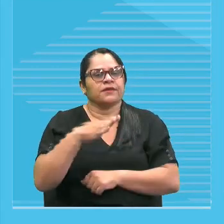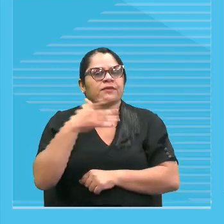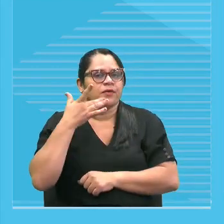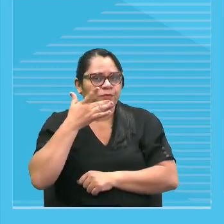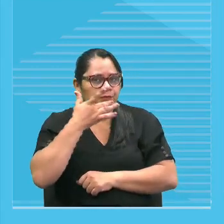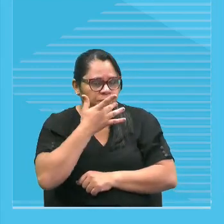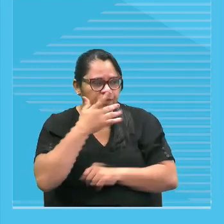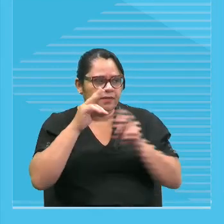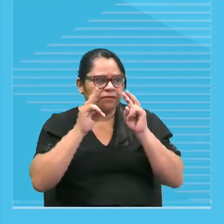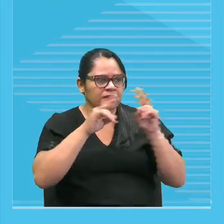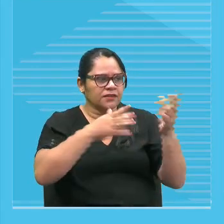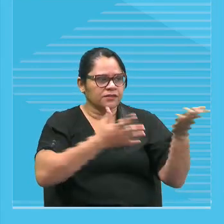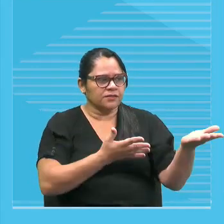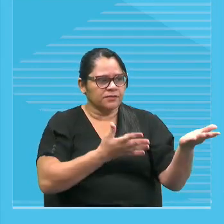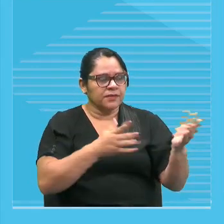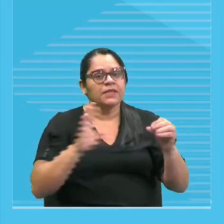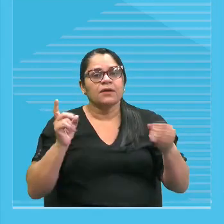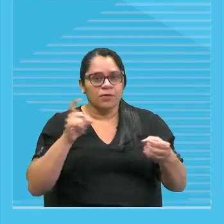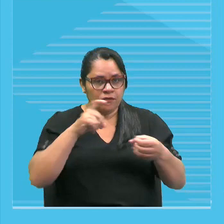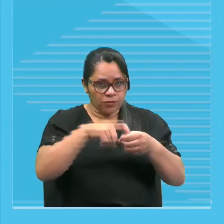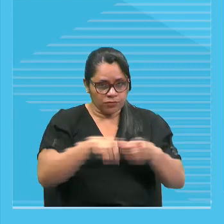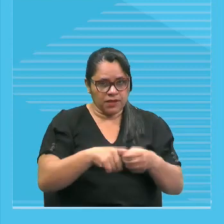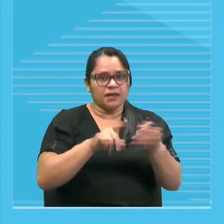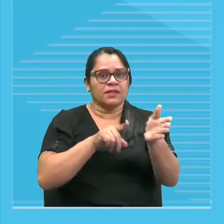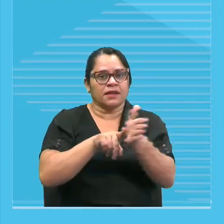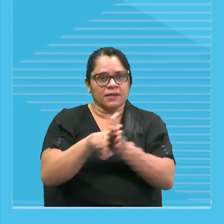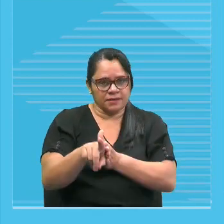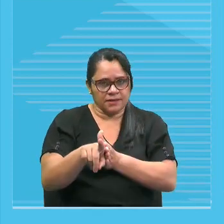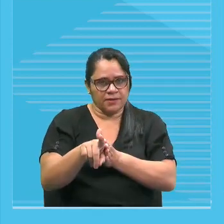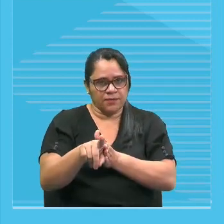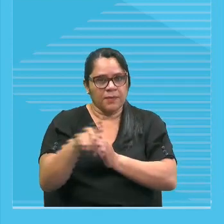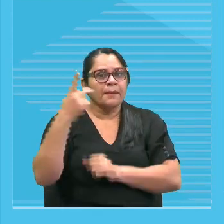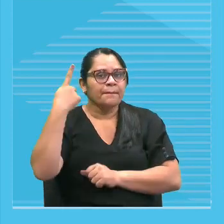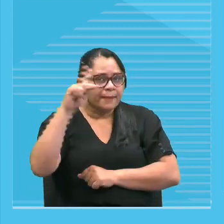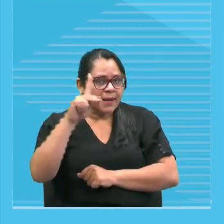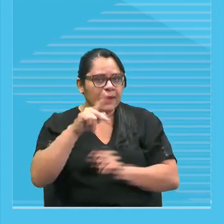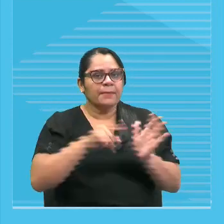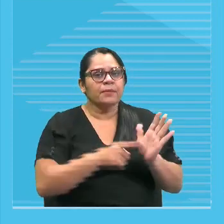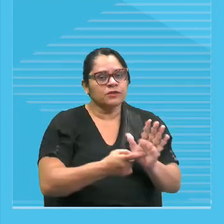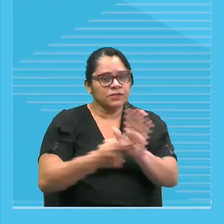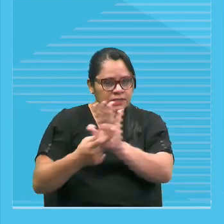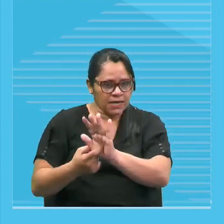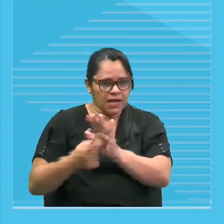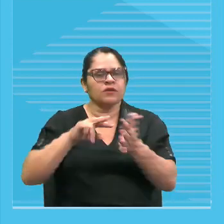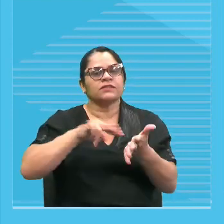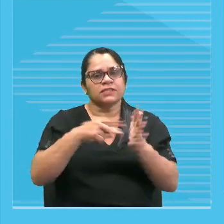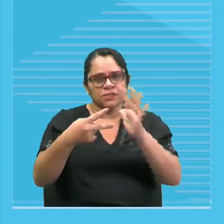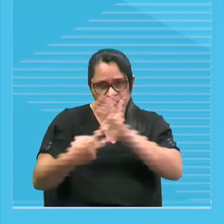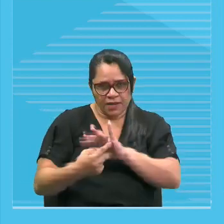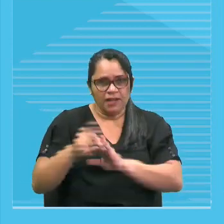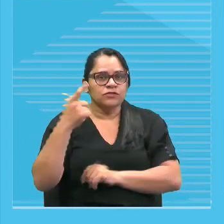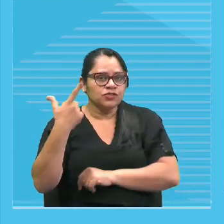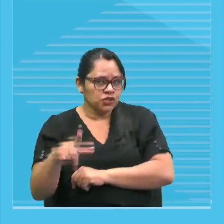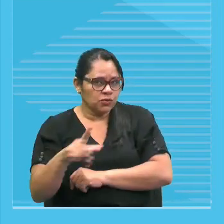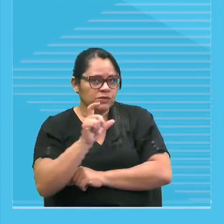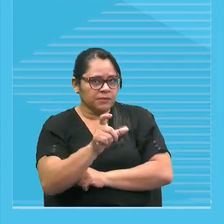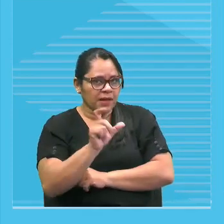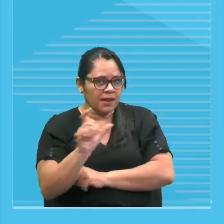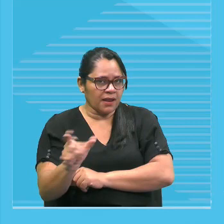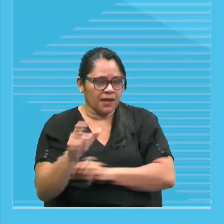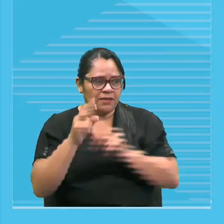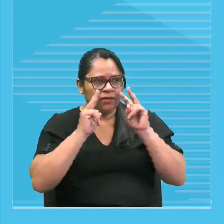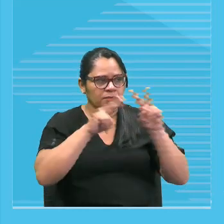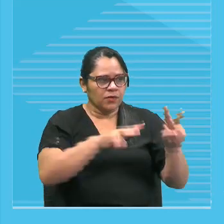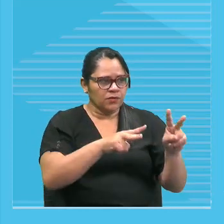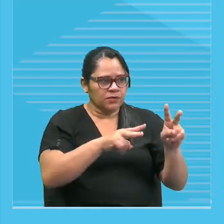eu voltei aqui porque eu queria só reforçar o significado das outras palavras tá aparece